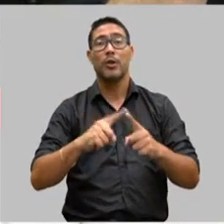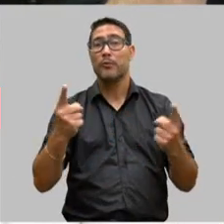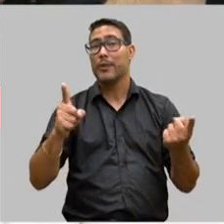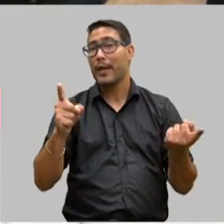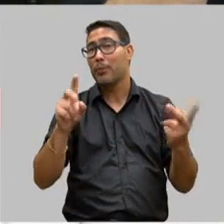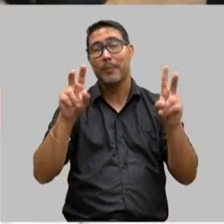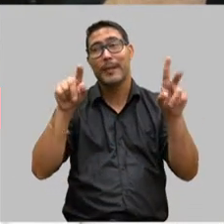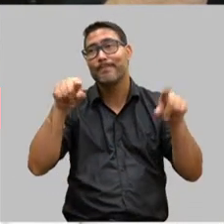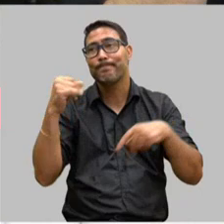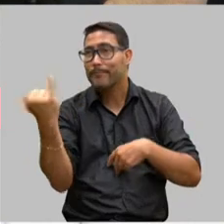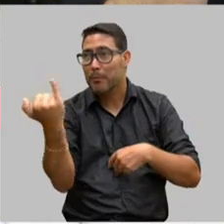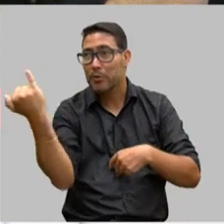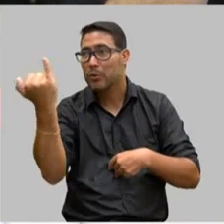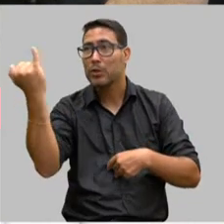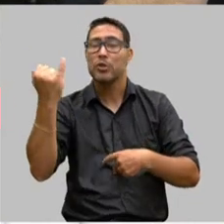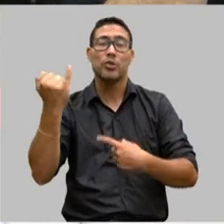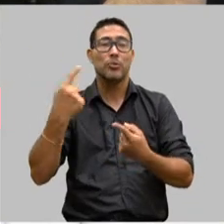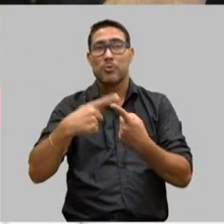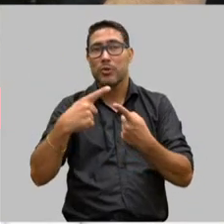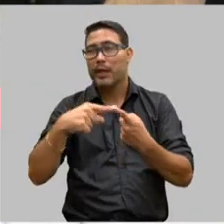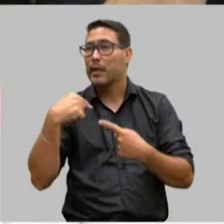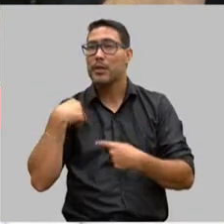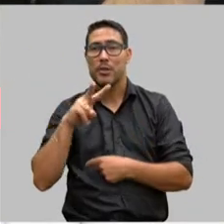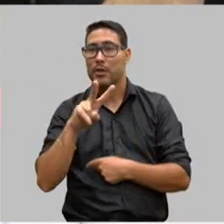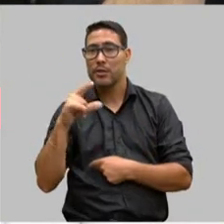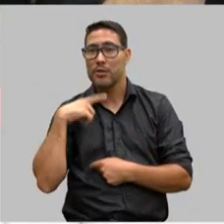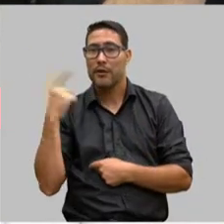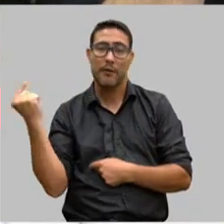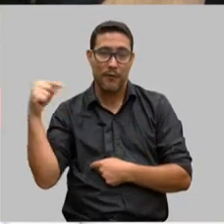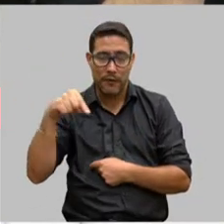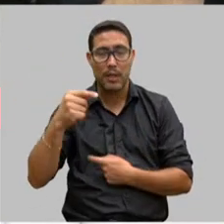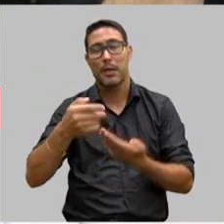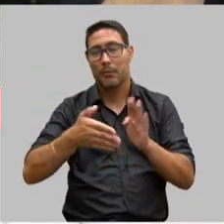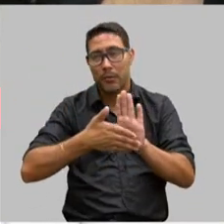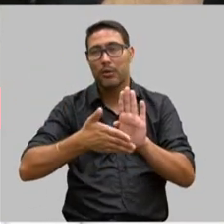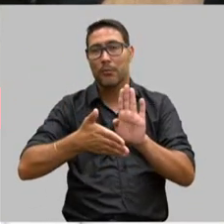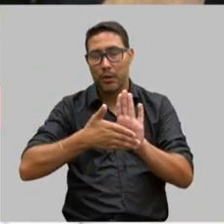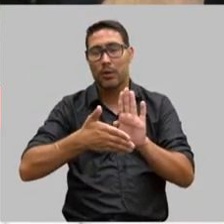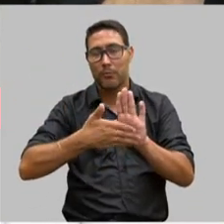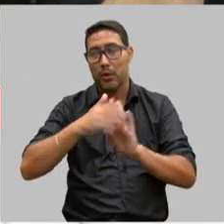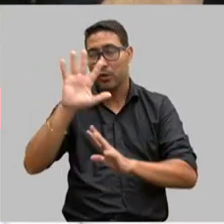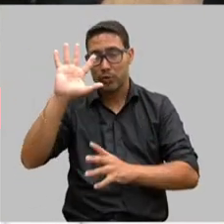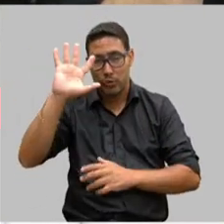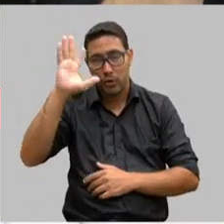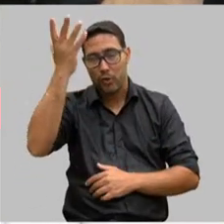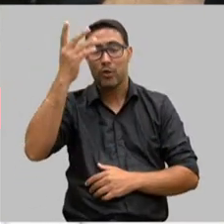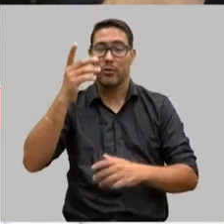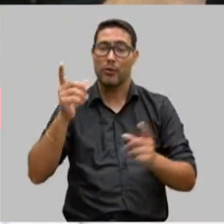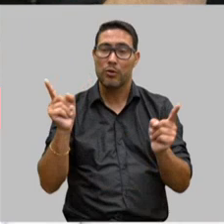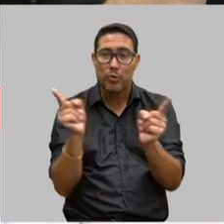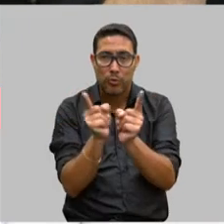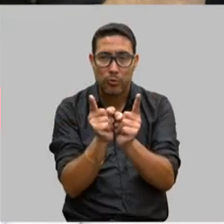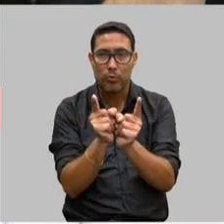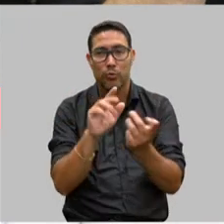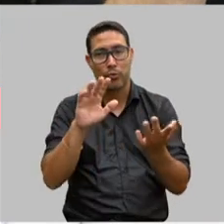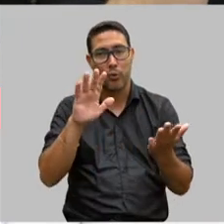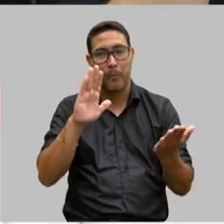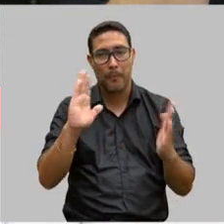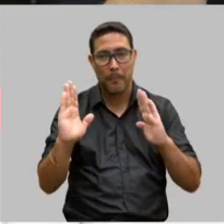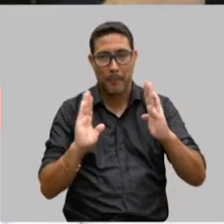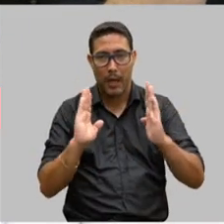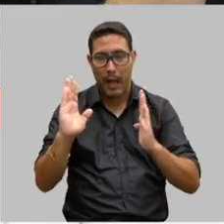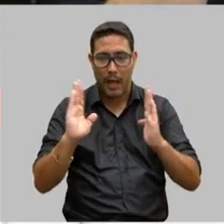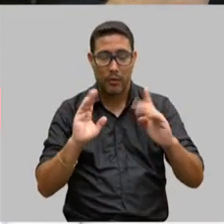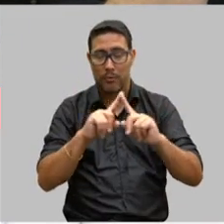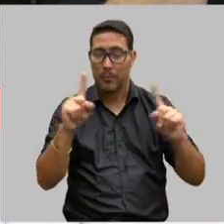aqui simplesmente propondo soluções de curtíssimo prazo e as políticas públicas